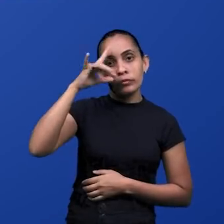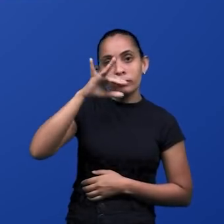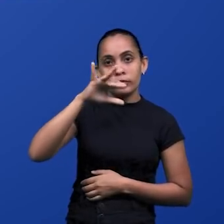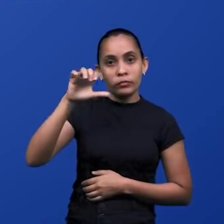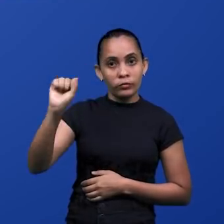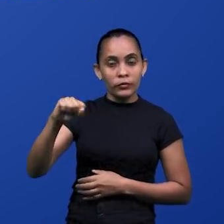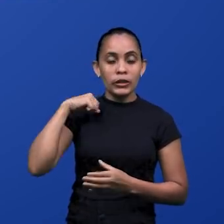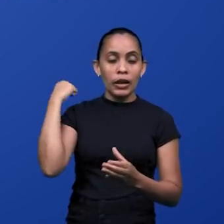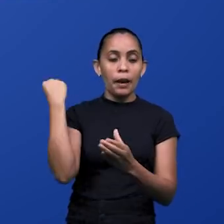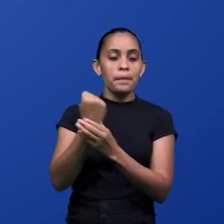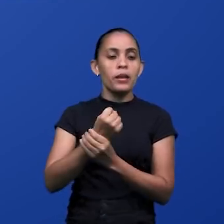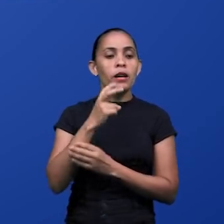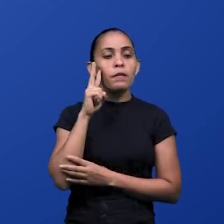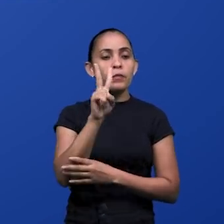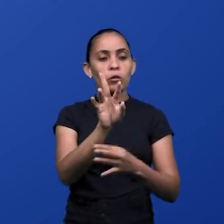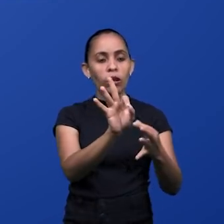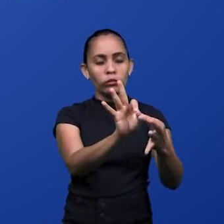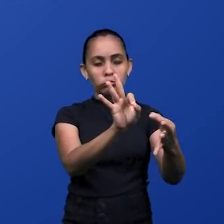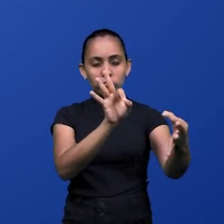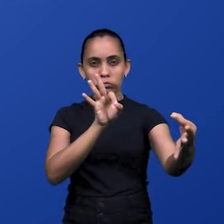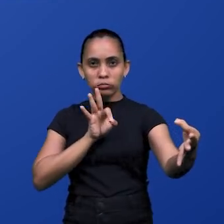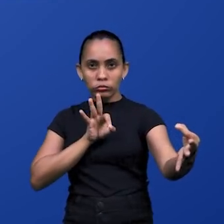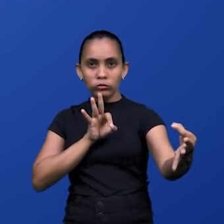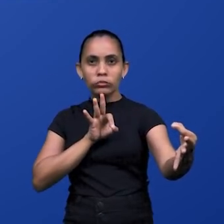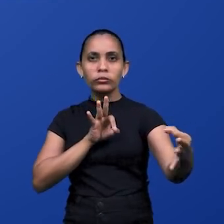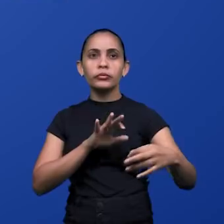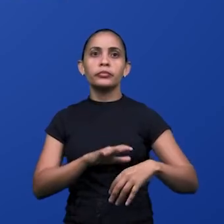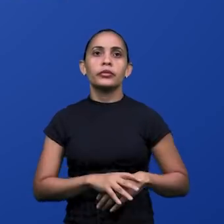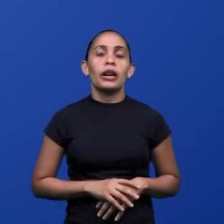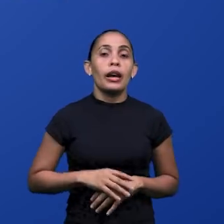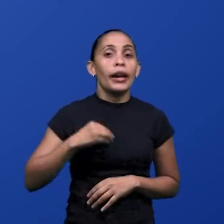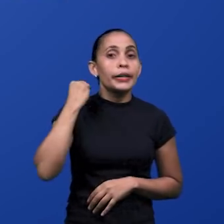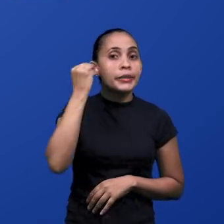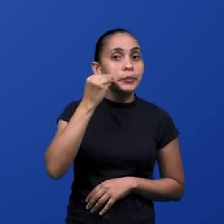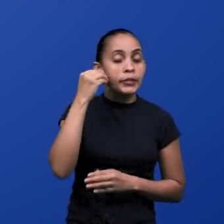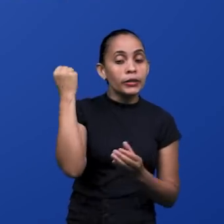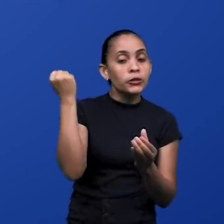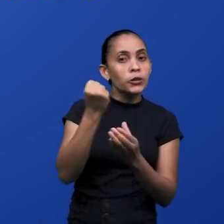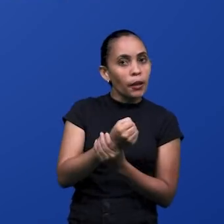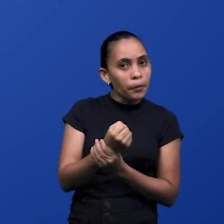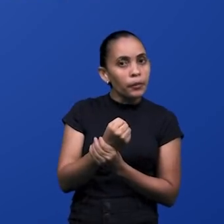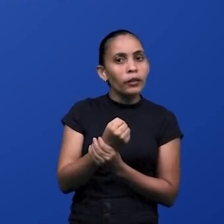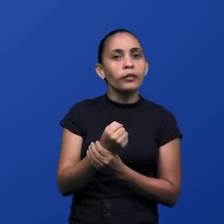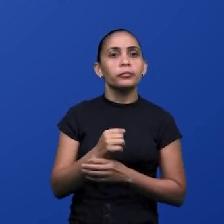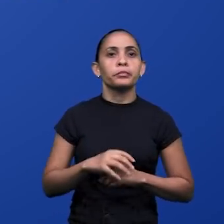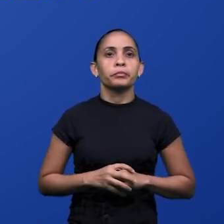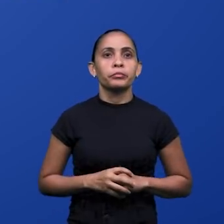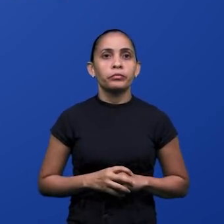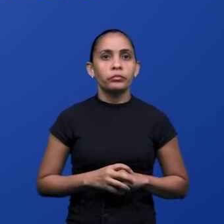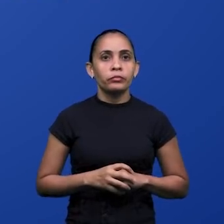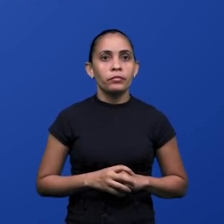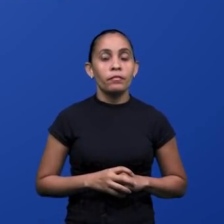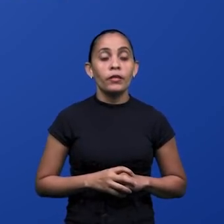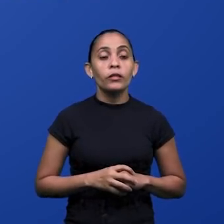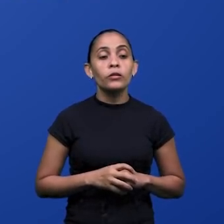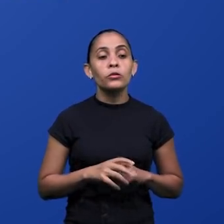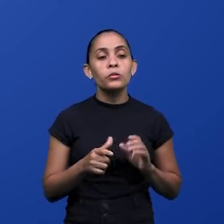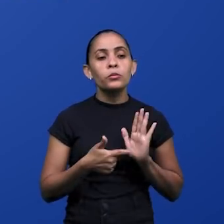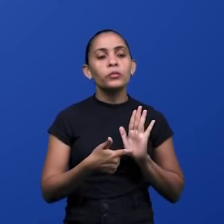dia, Abraão viu o lugar de longe. A experiência que Abraão teve